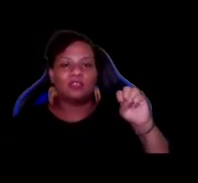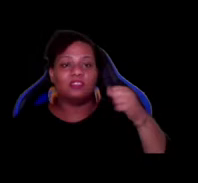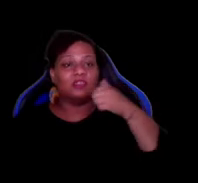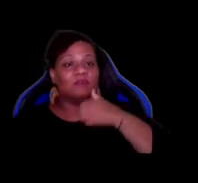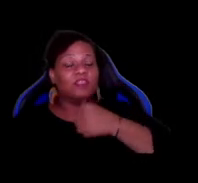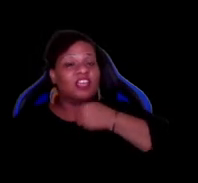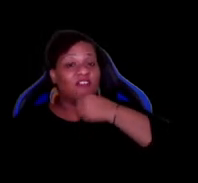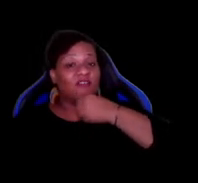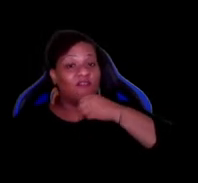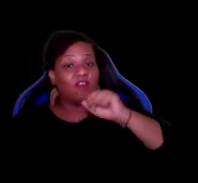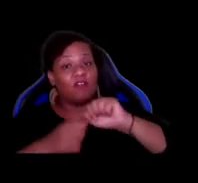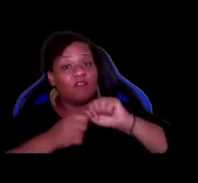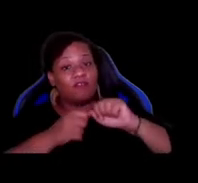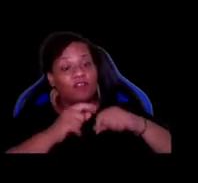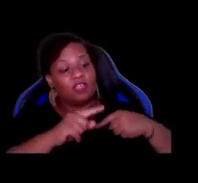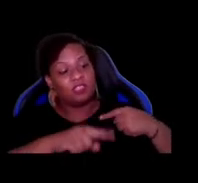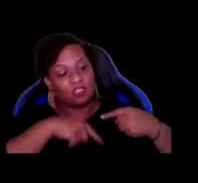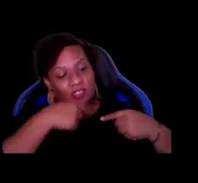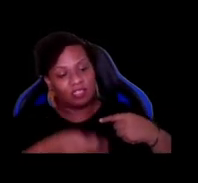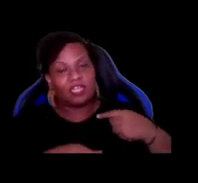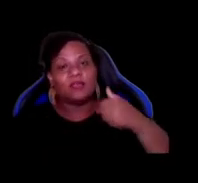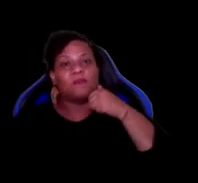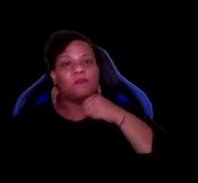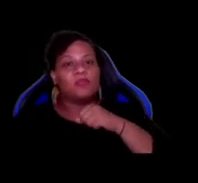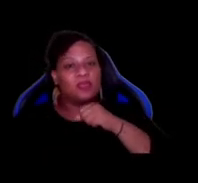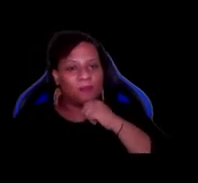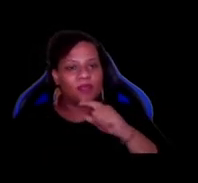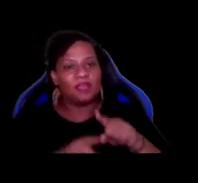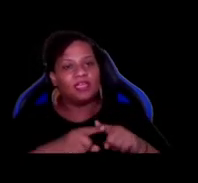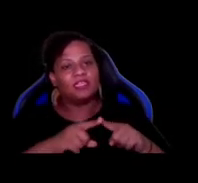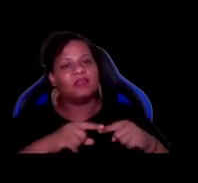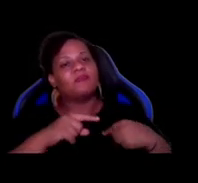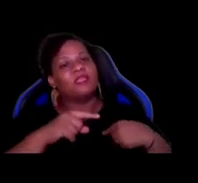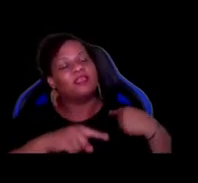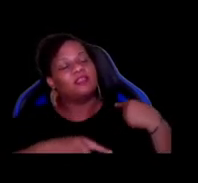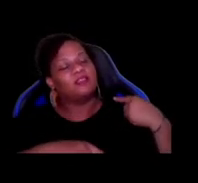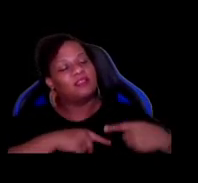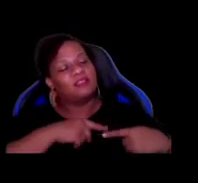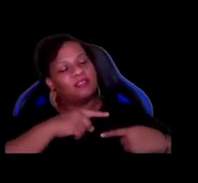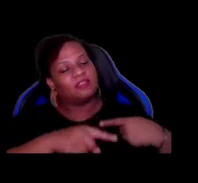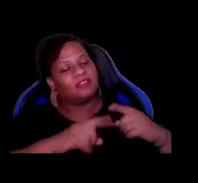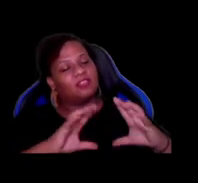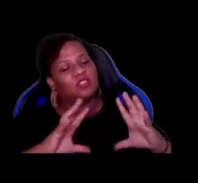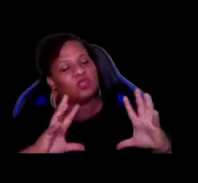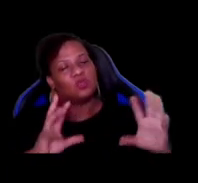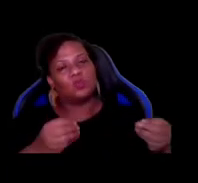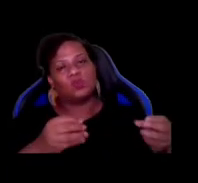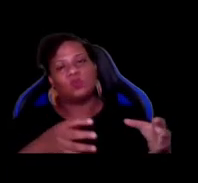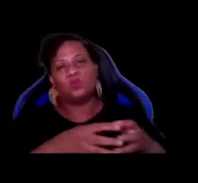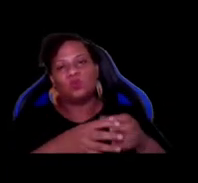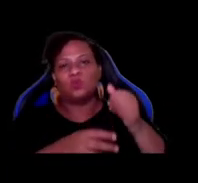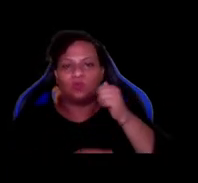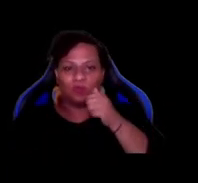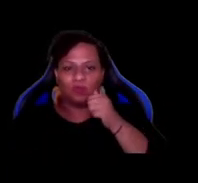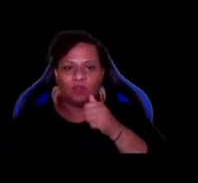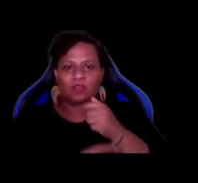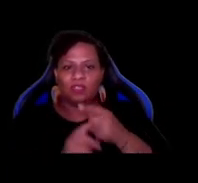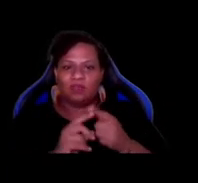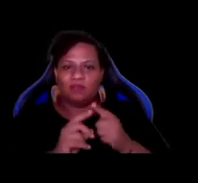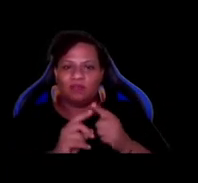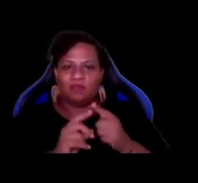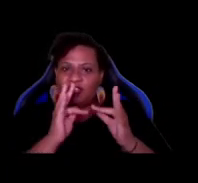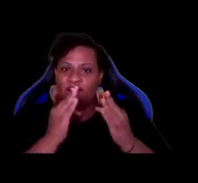Menininha, pela minha mãe Cleusa, e por todas as ebomes, porque no